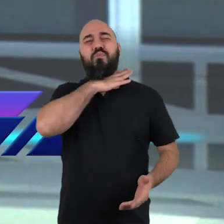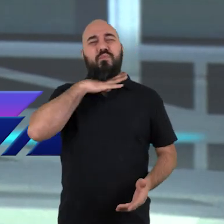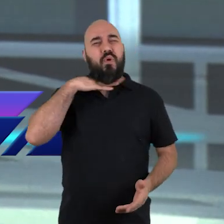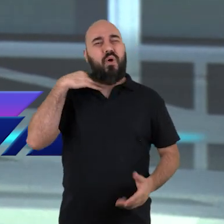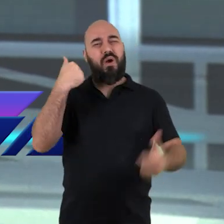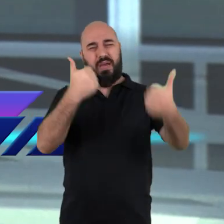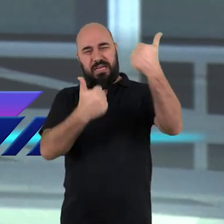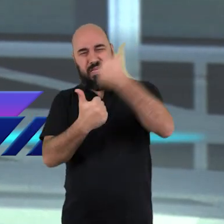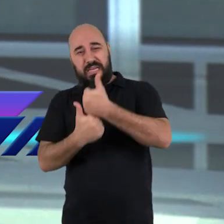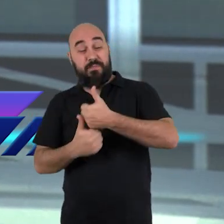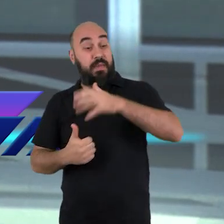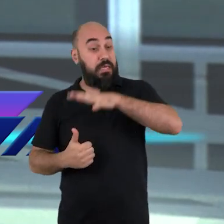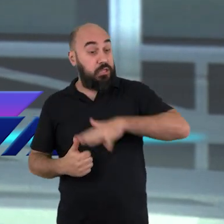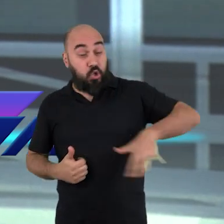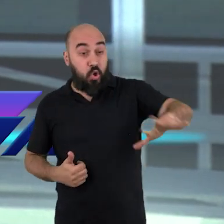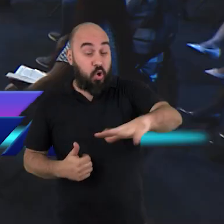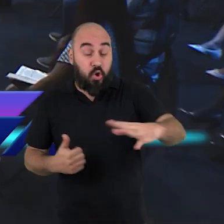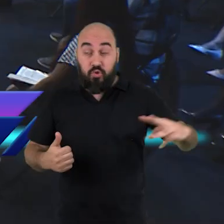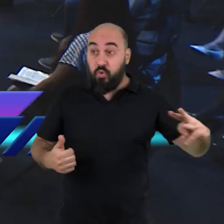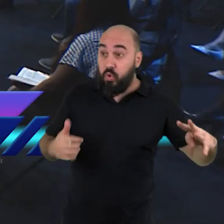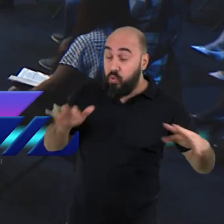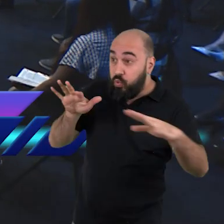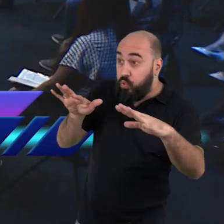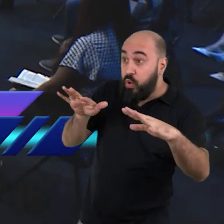vida eterna. O que significa isso?